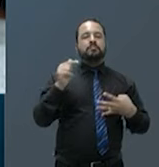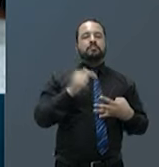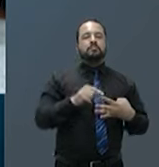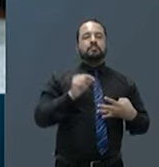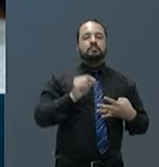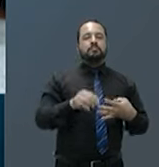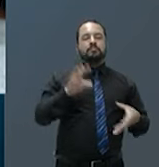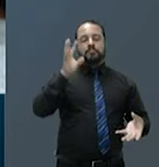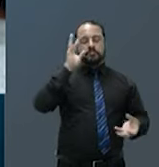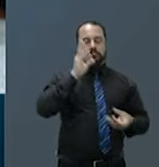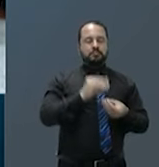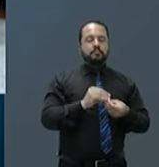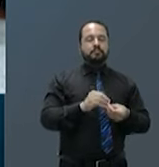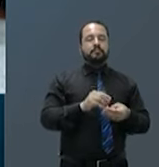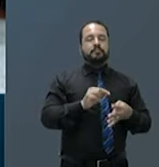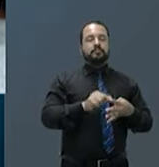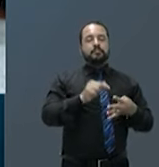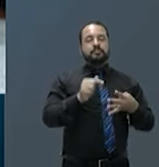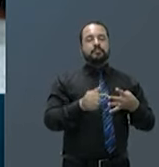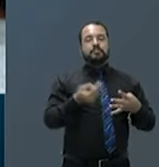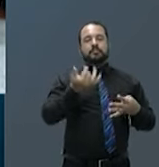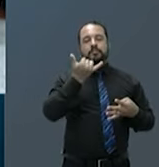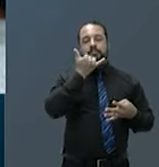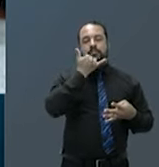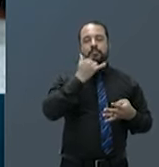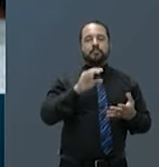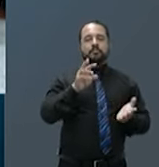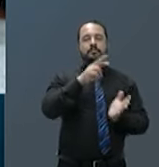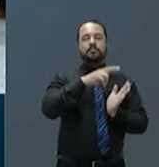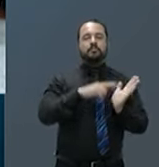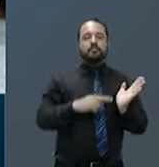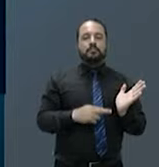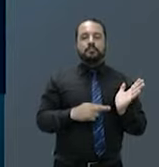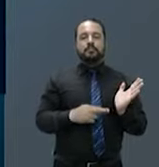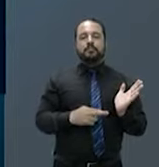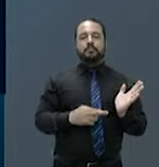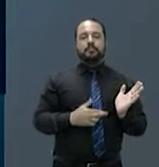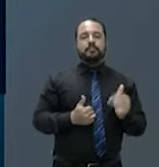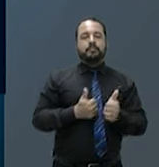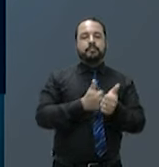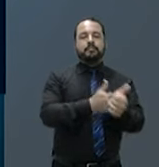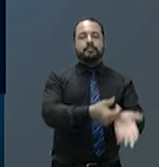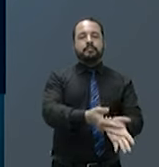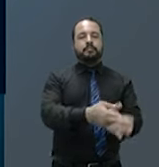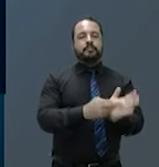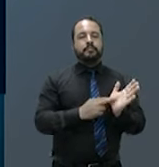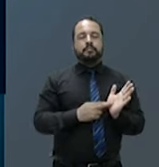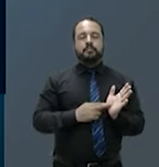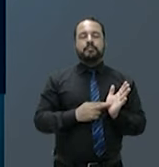conclusão. Portanto, venha o voto visto, acompanhe o relator. Obrigado, ministro Raul Araújo.